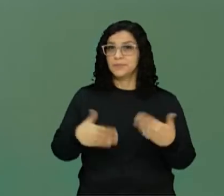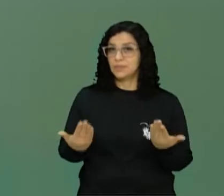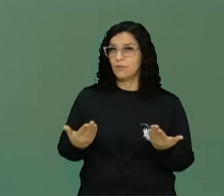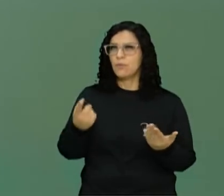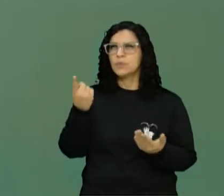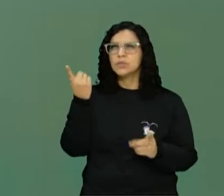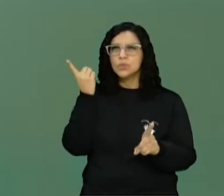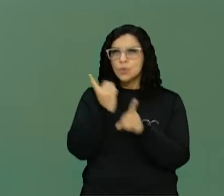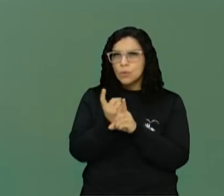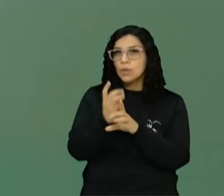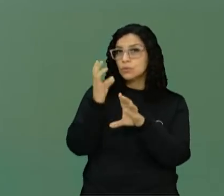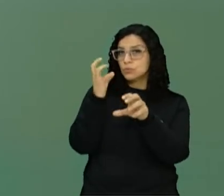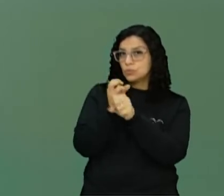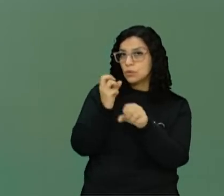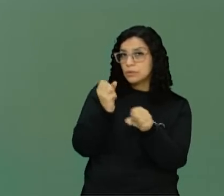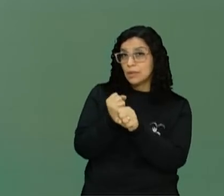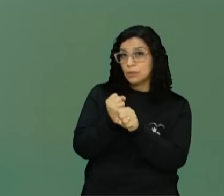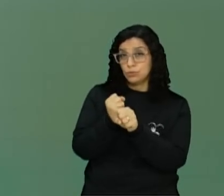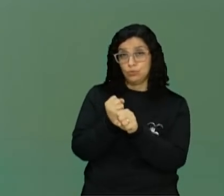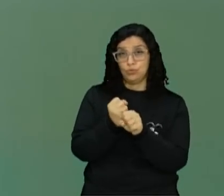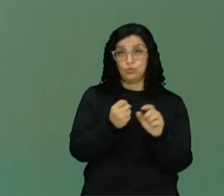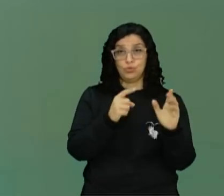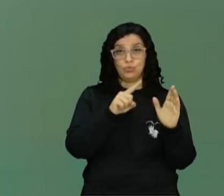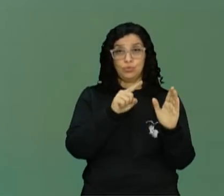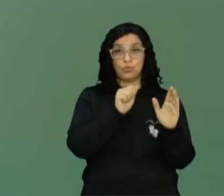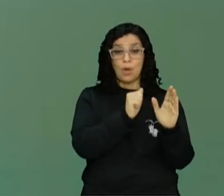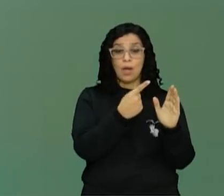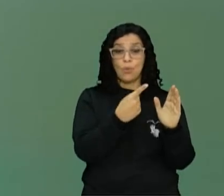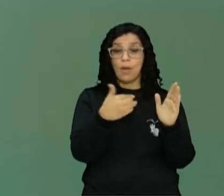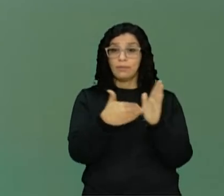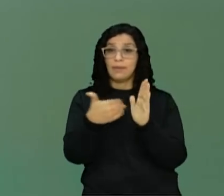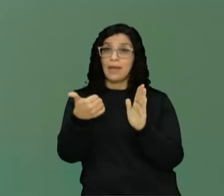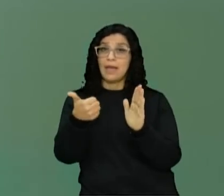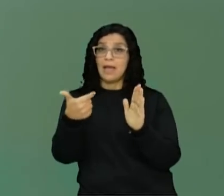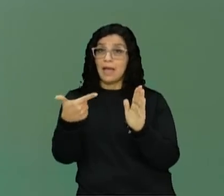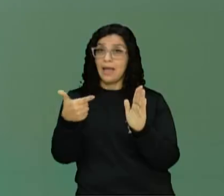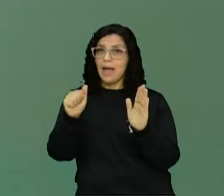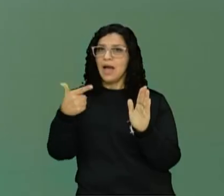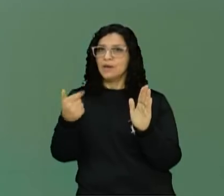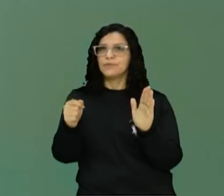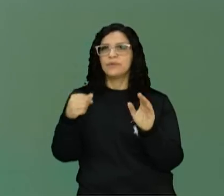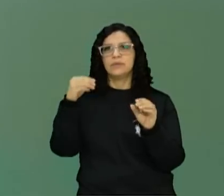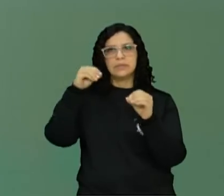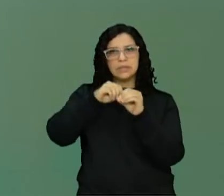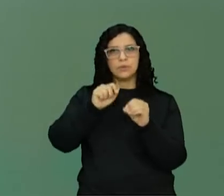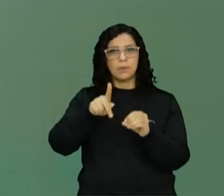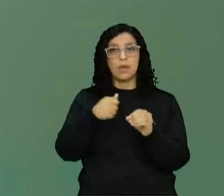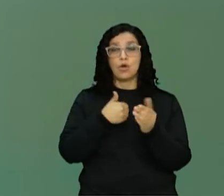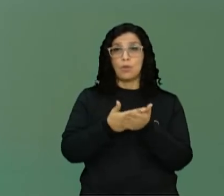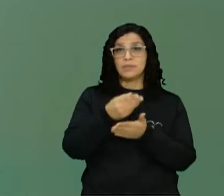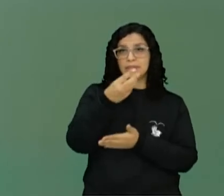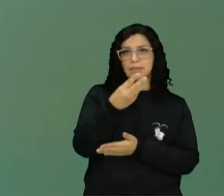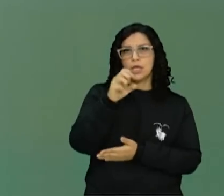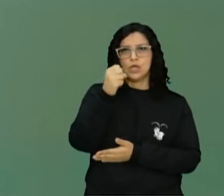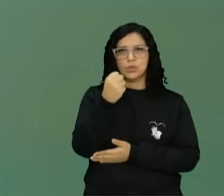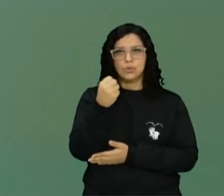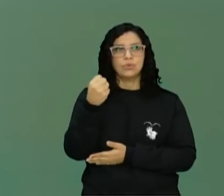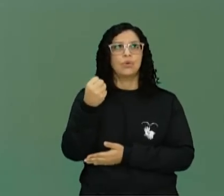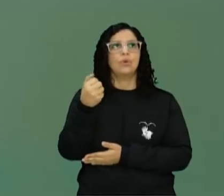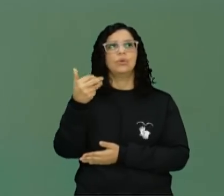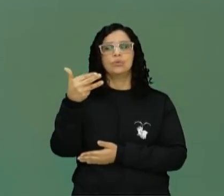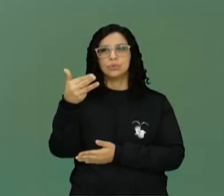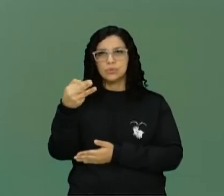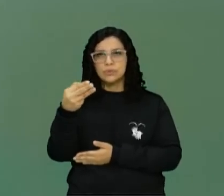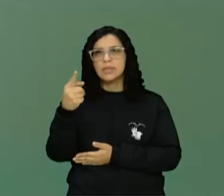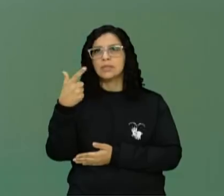Vamos encontrar então a soma dos 20 primeiros termos dessa PA. Ela começa no 3, 8, 13, 18 e assim